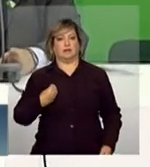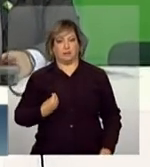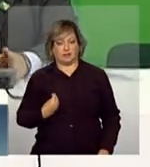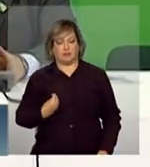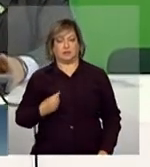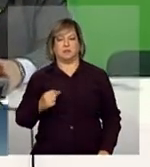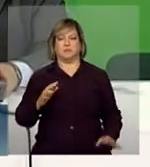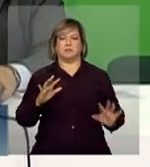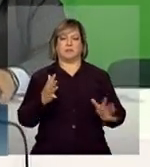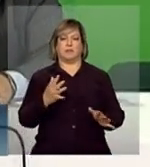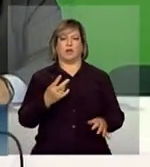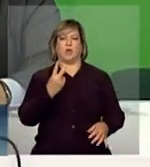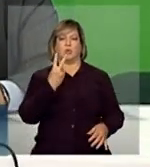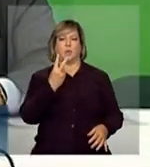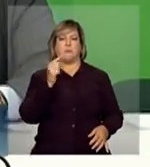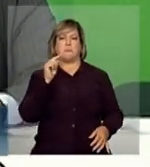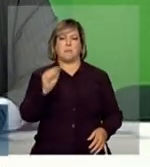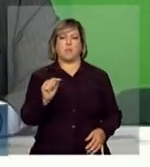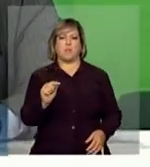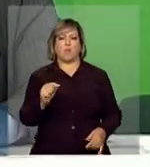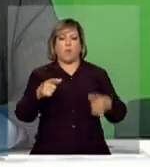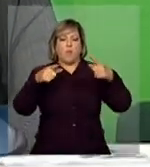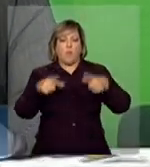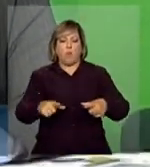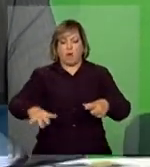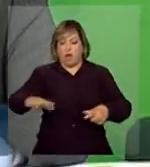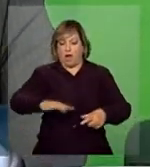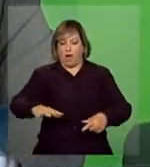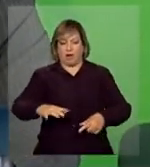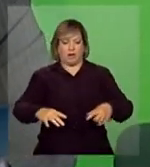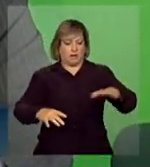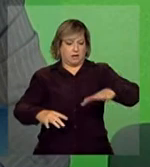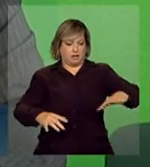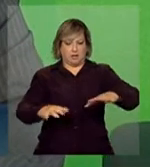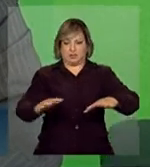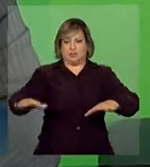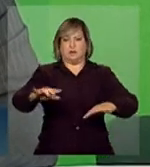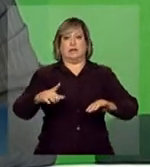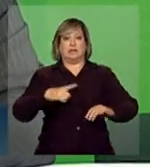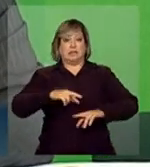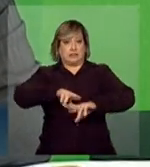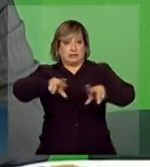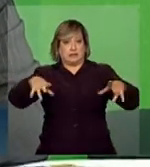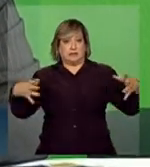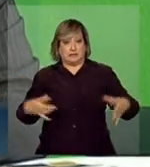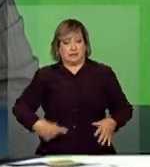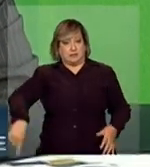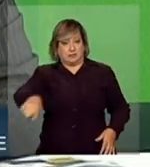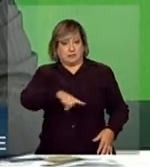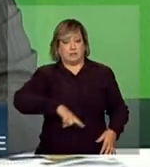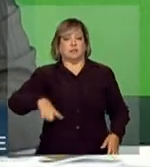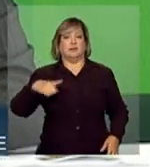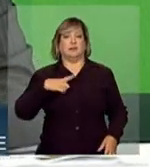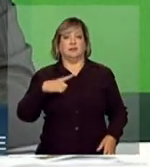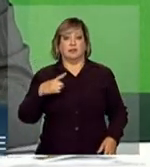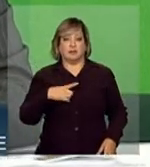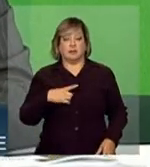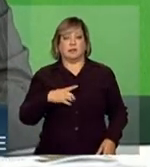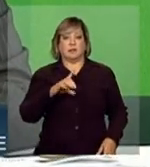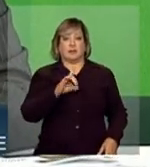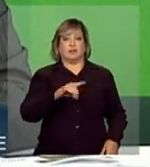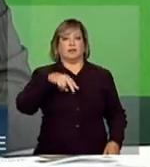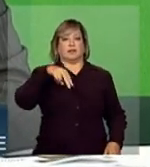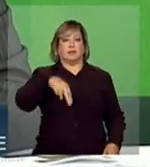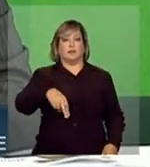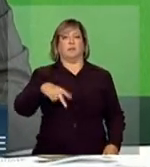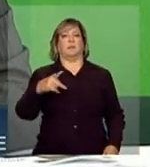memória, perto de 2.000 áreas, mais ou menos, que estão no regime de disponibilidade hoje no Departamento Nacional de Produção